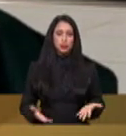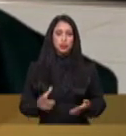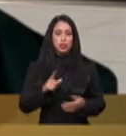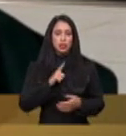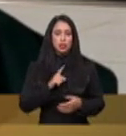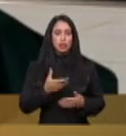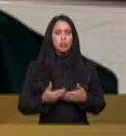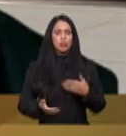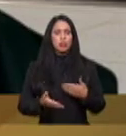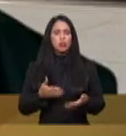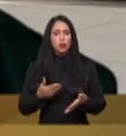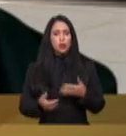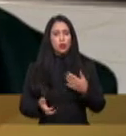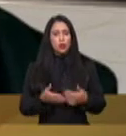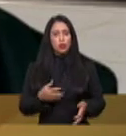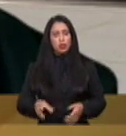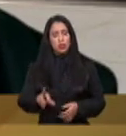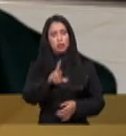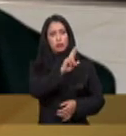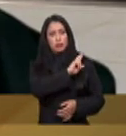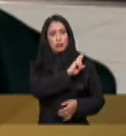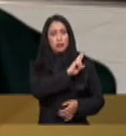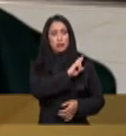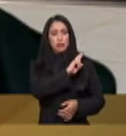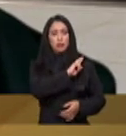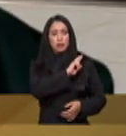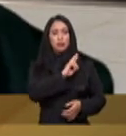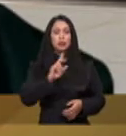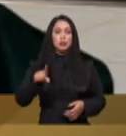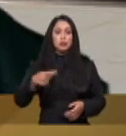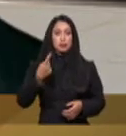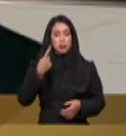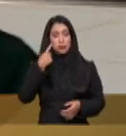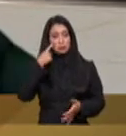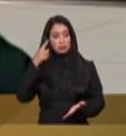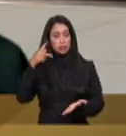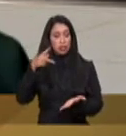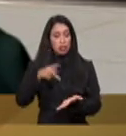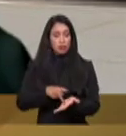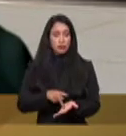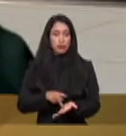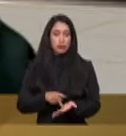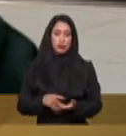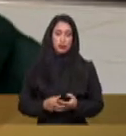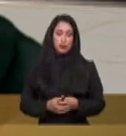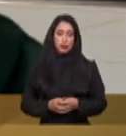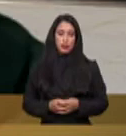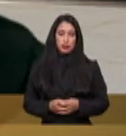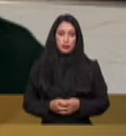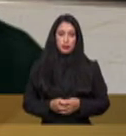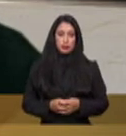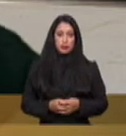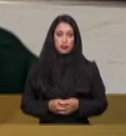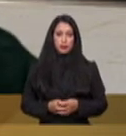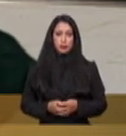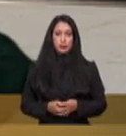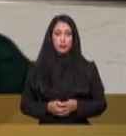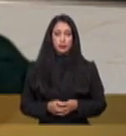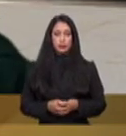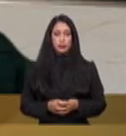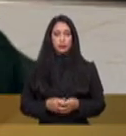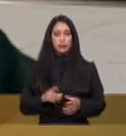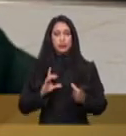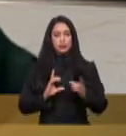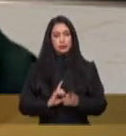independentemente de qualquer responsabilidade com a sua veracidade. Está à vista de todos, a mais